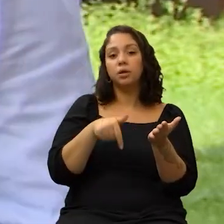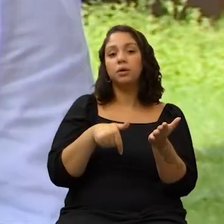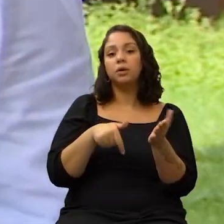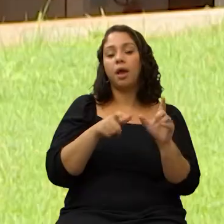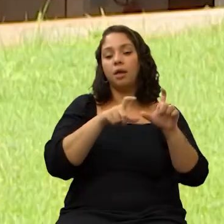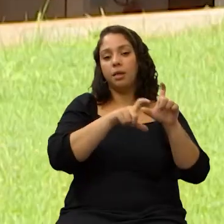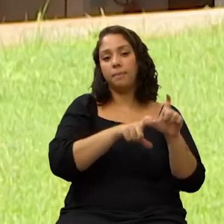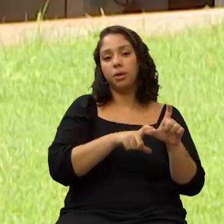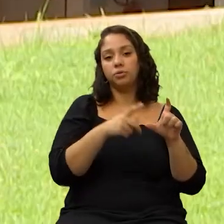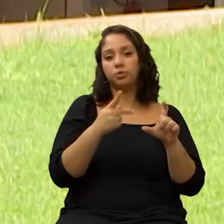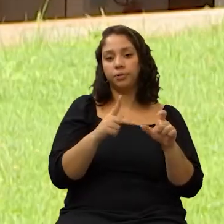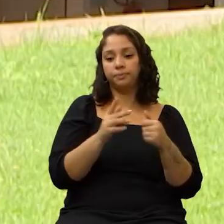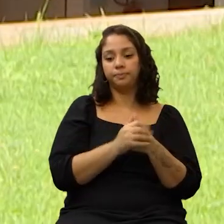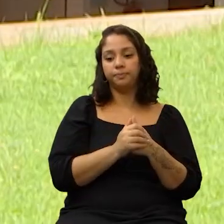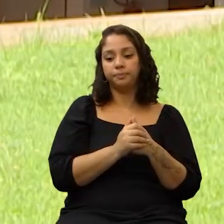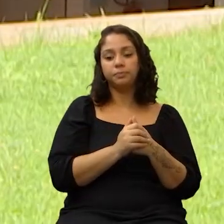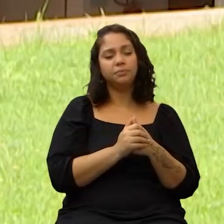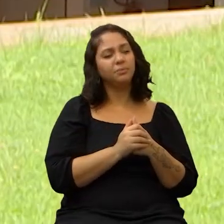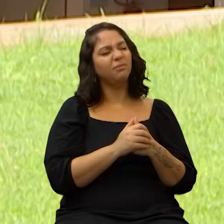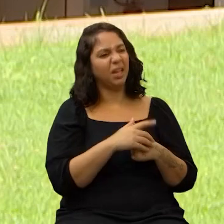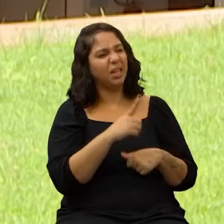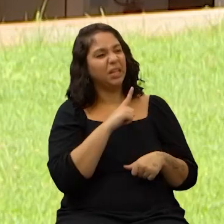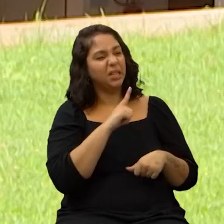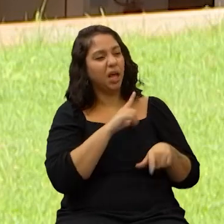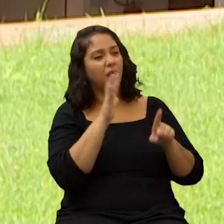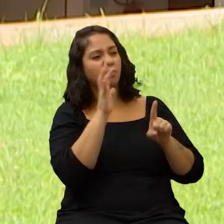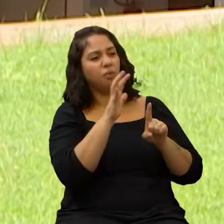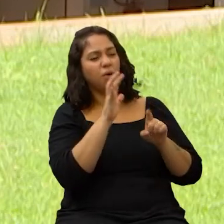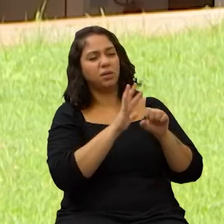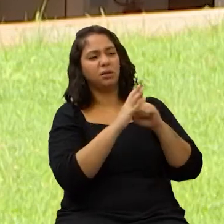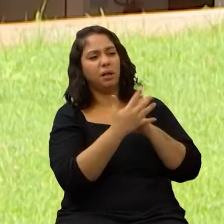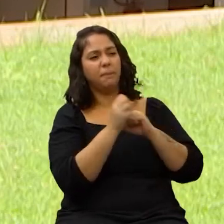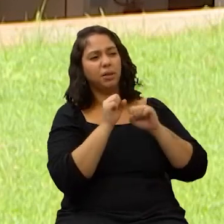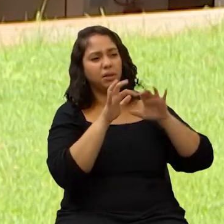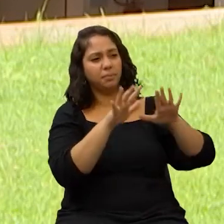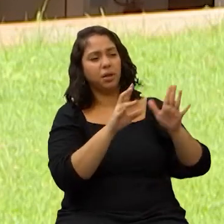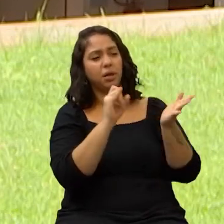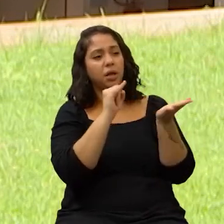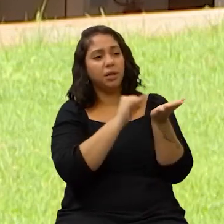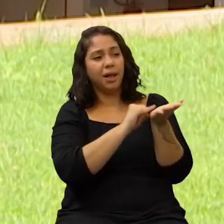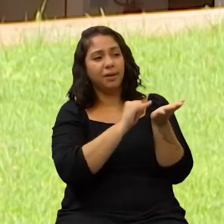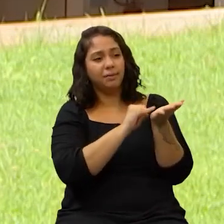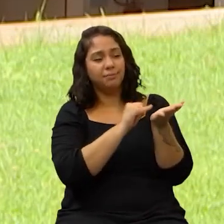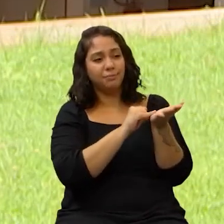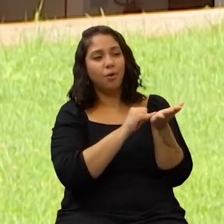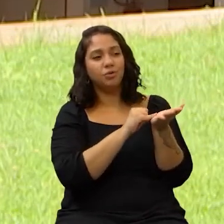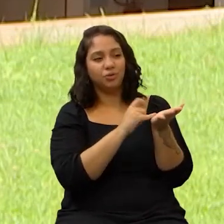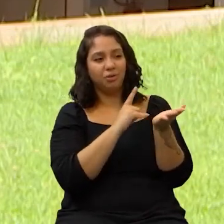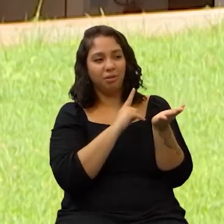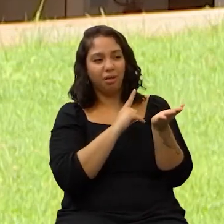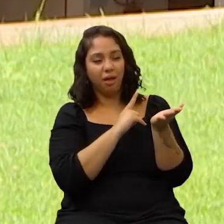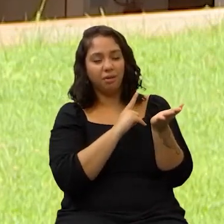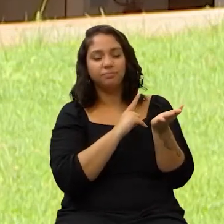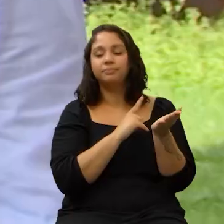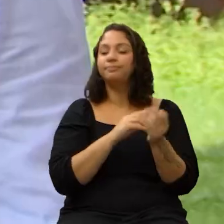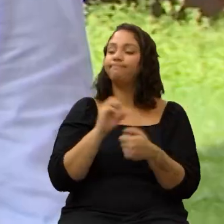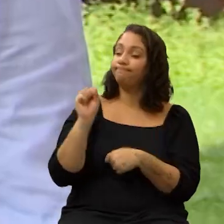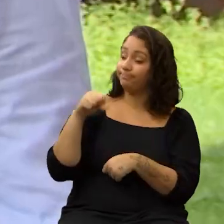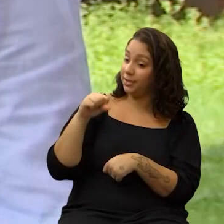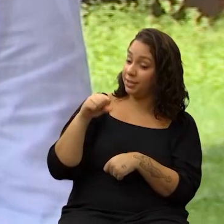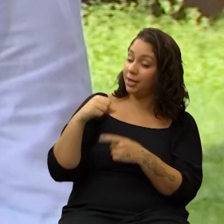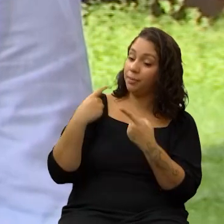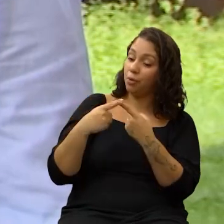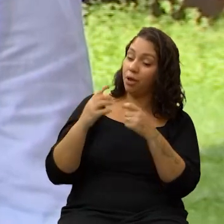declarando a renda. Ainda temos reflexos da pandemia nessa declaração de 2023?